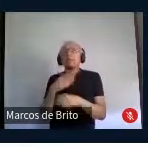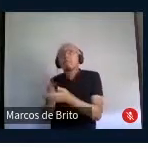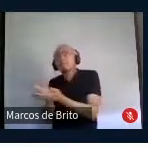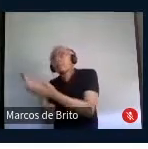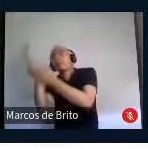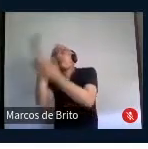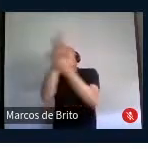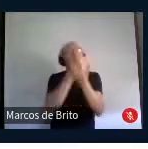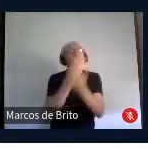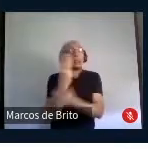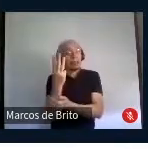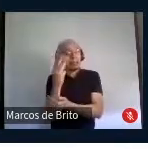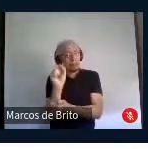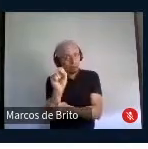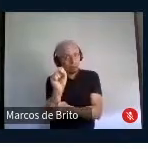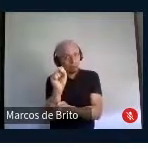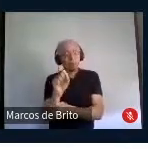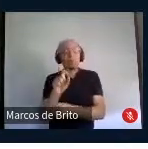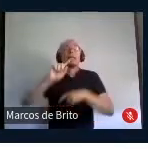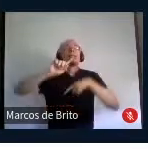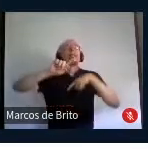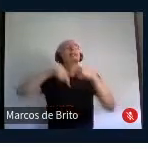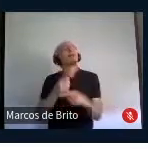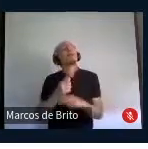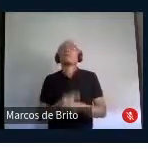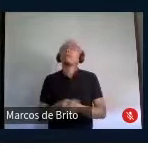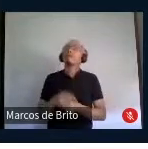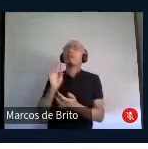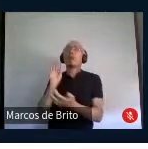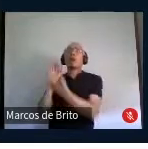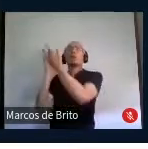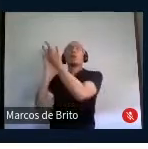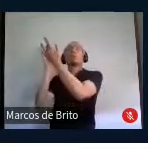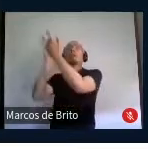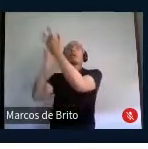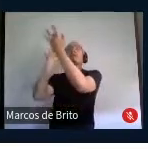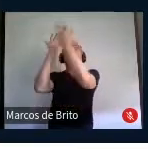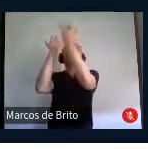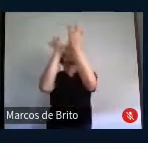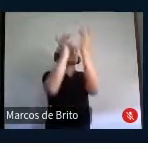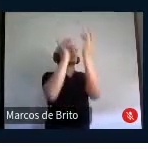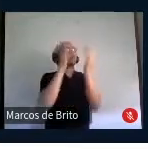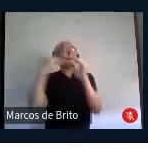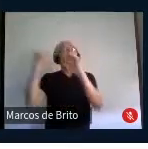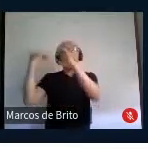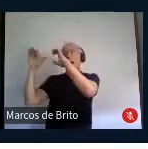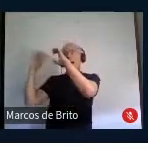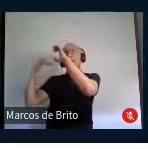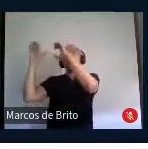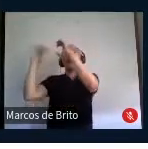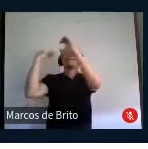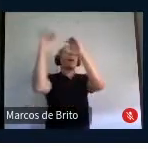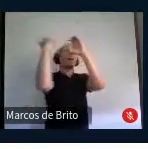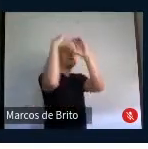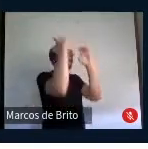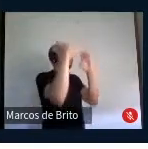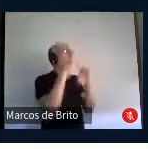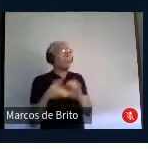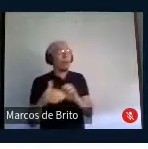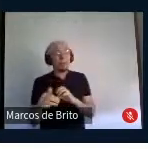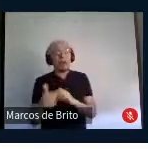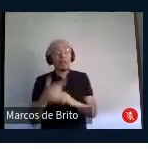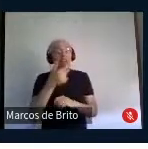CAIs. Depois, nós entramos em contato com esses CAIs via e-mail, e 27